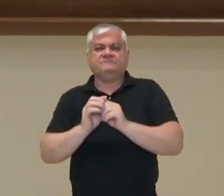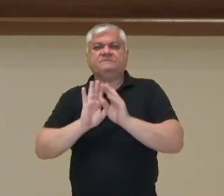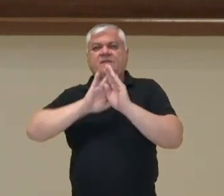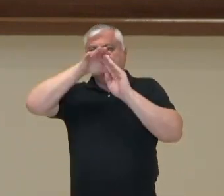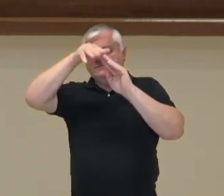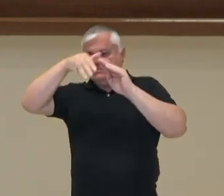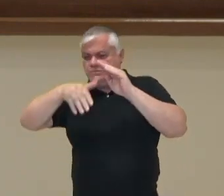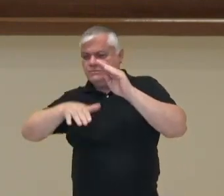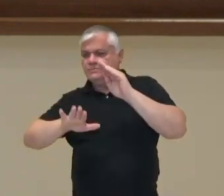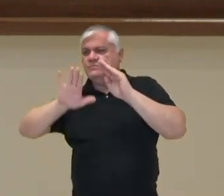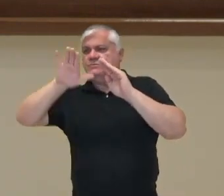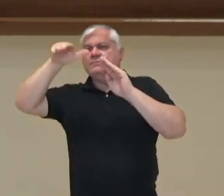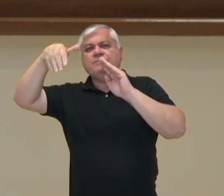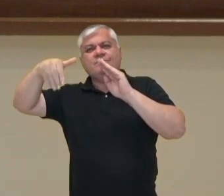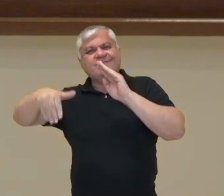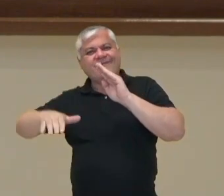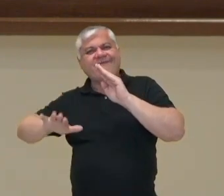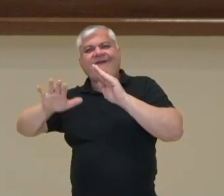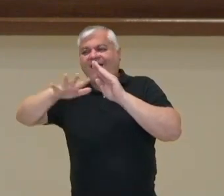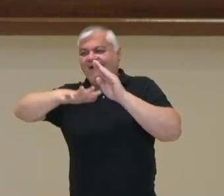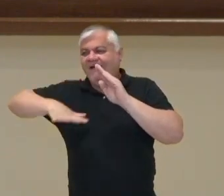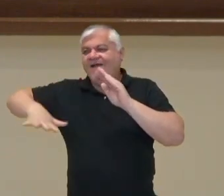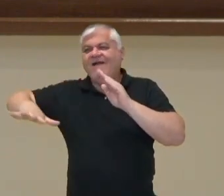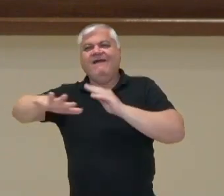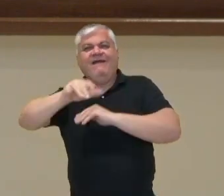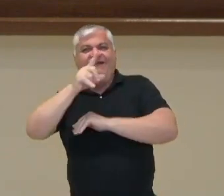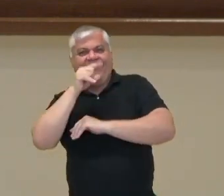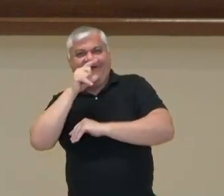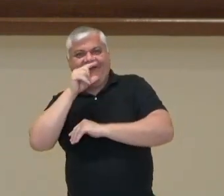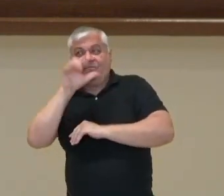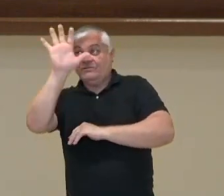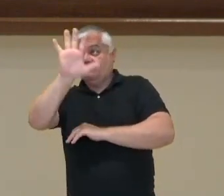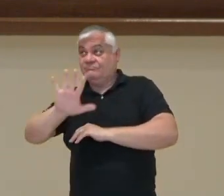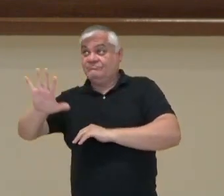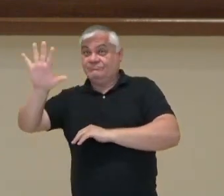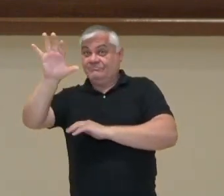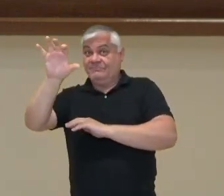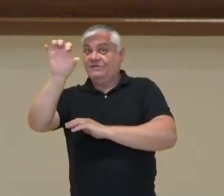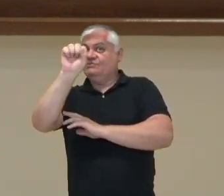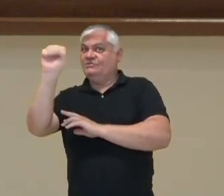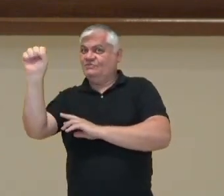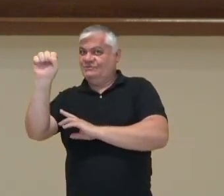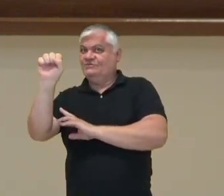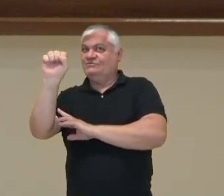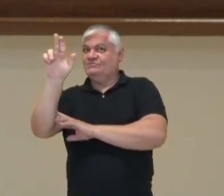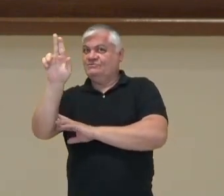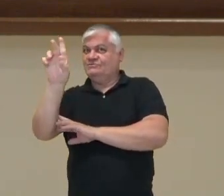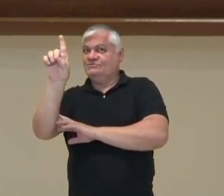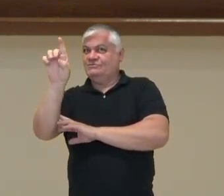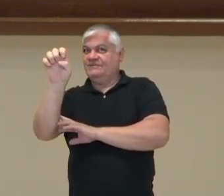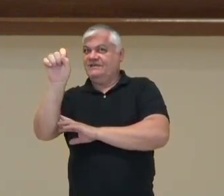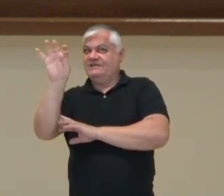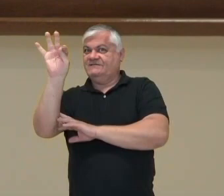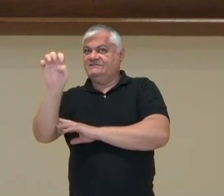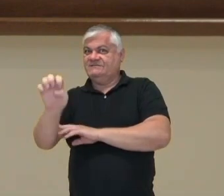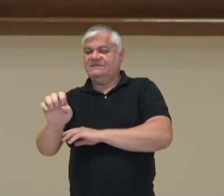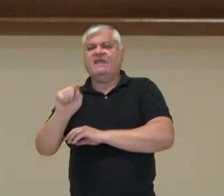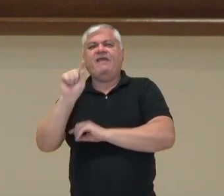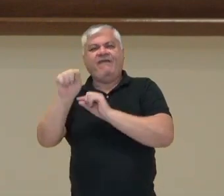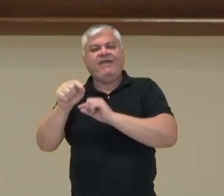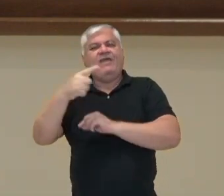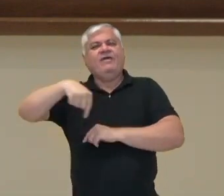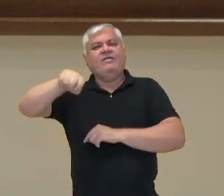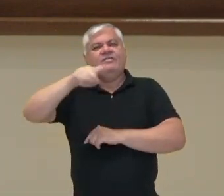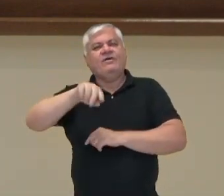bacias hidrográficas presentes nesta região. Então são informações, são conhecimentos bem importantes, porque nós